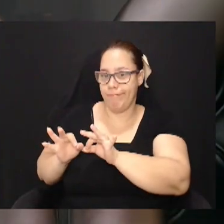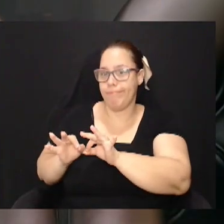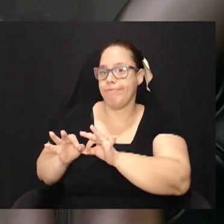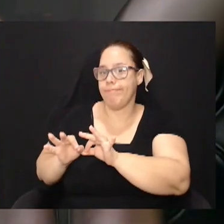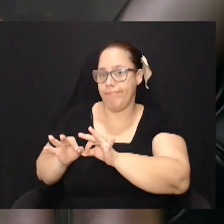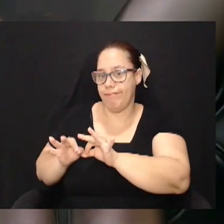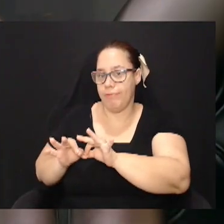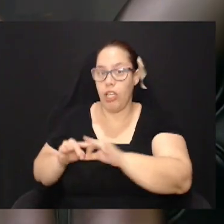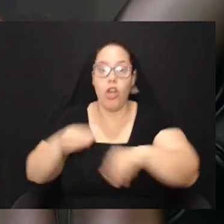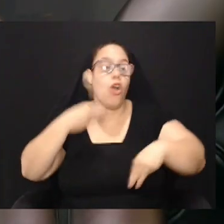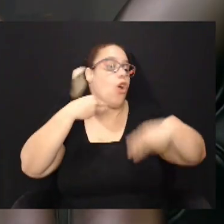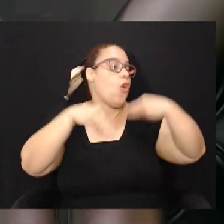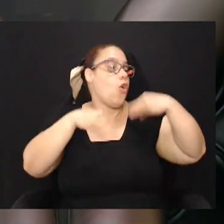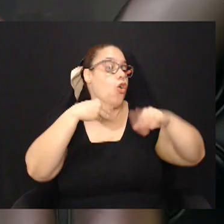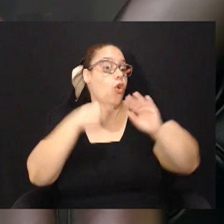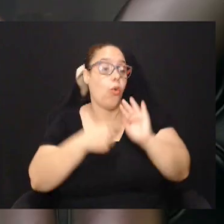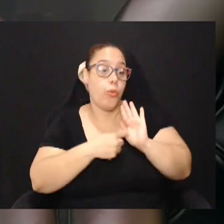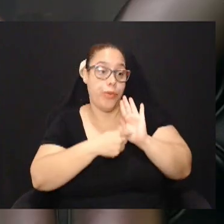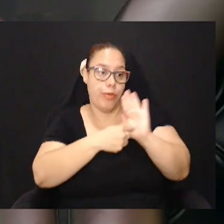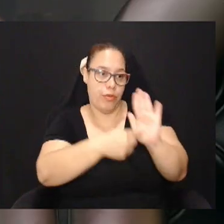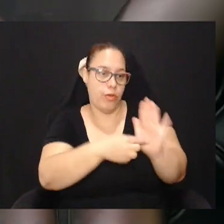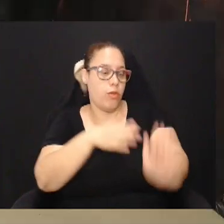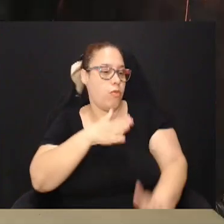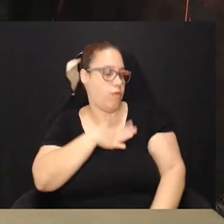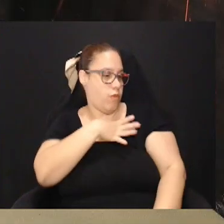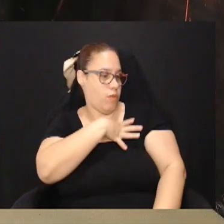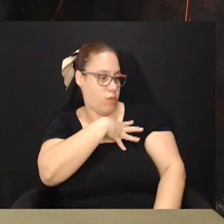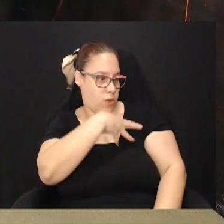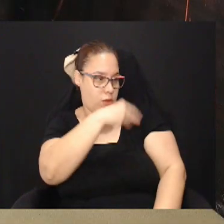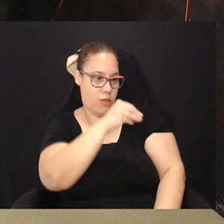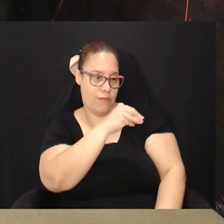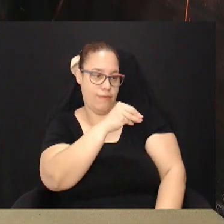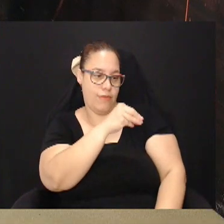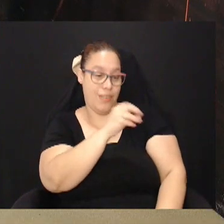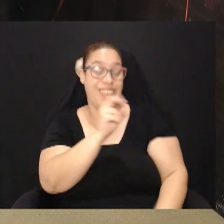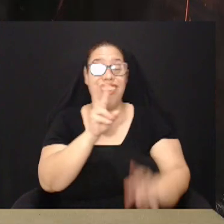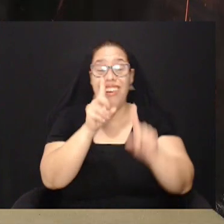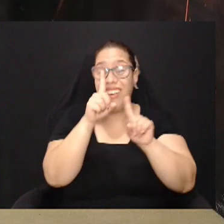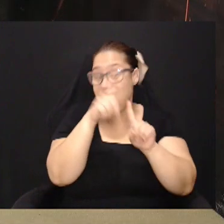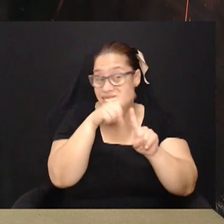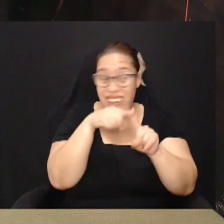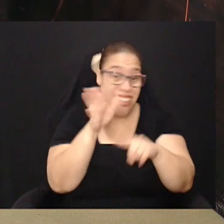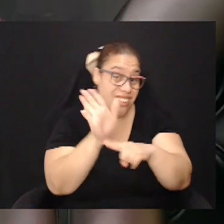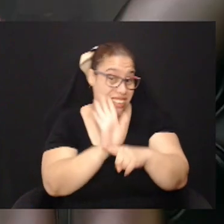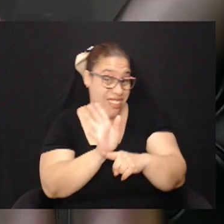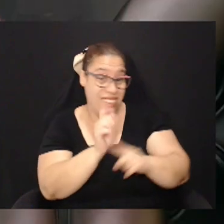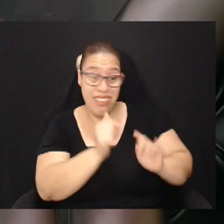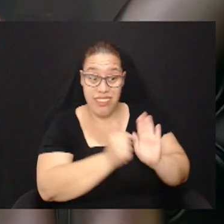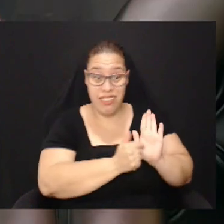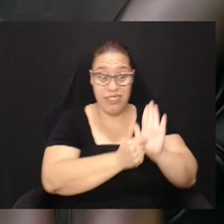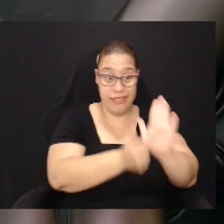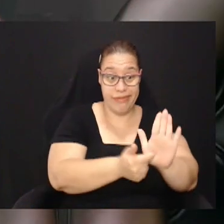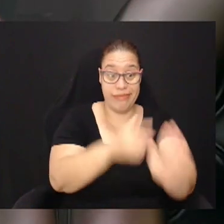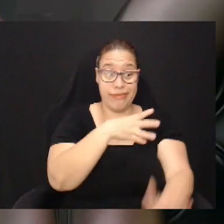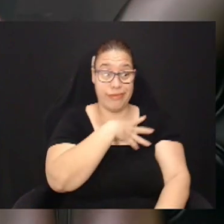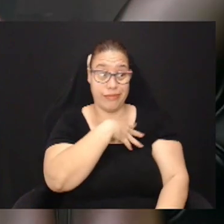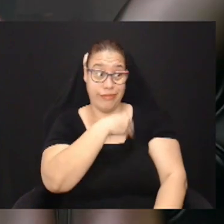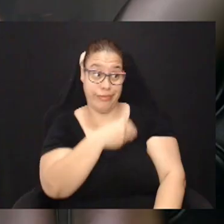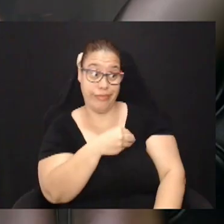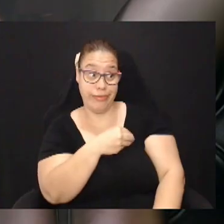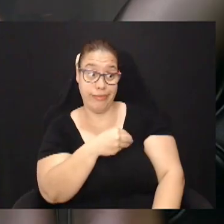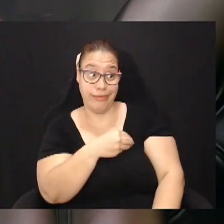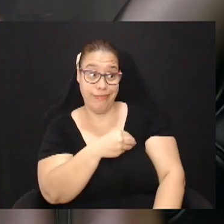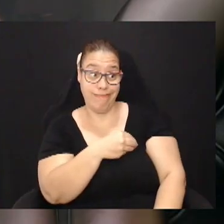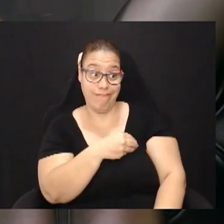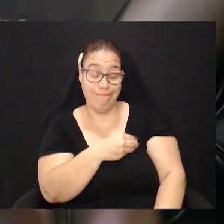estou apresentando para os meus filhos? Que tipo de filme que eu estou apresentando para os meus filhos?